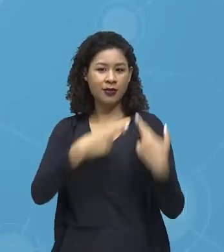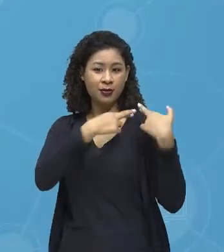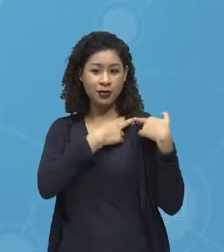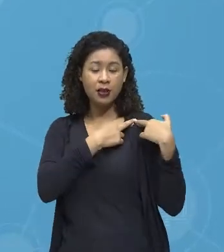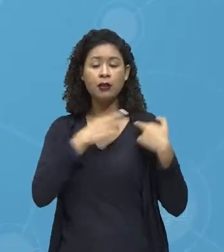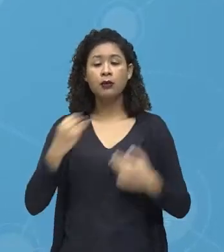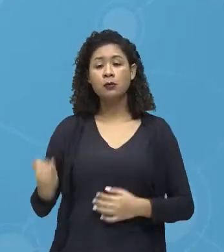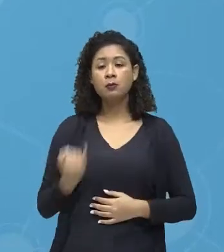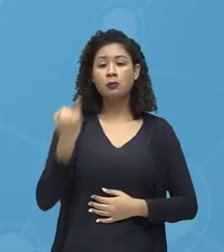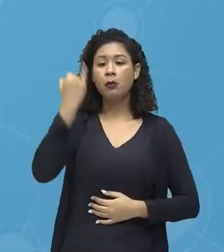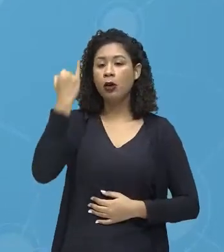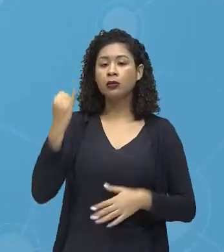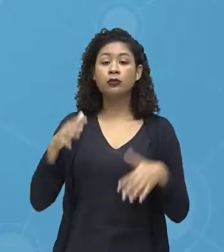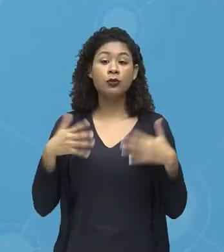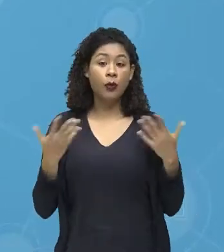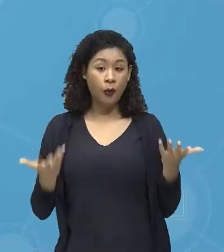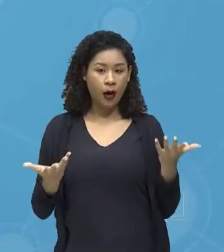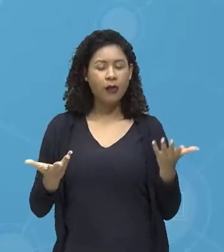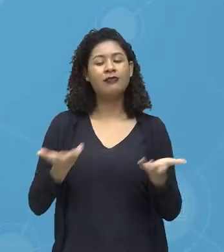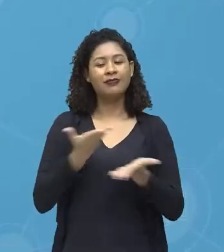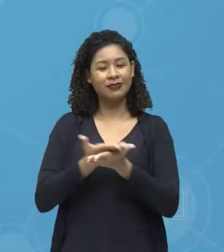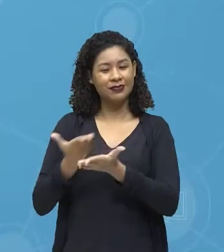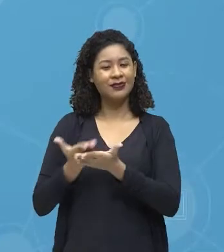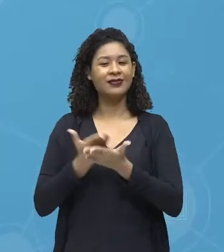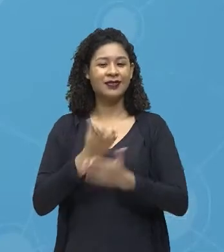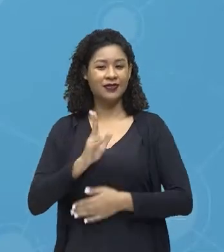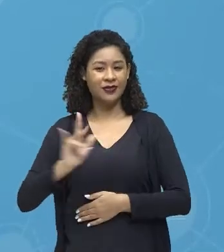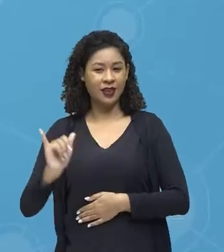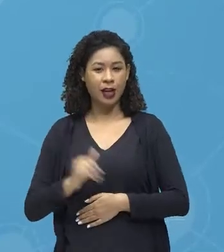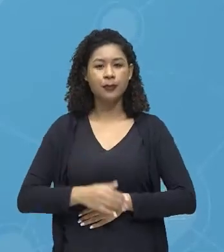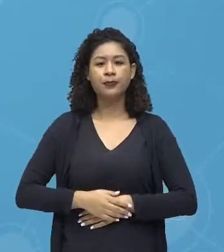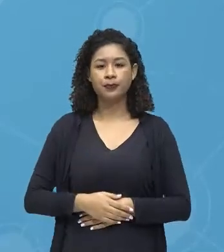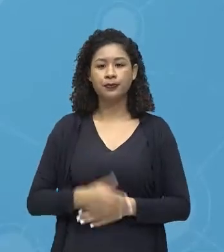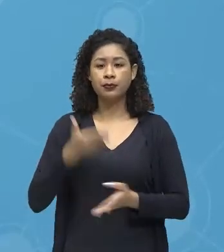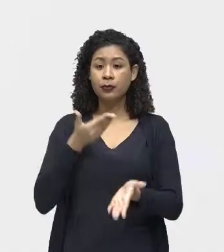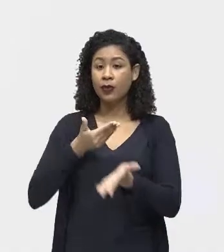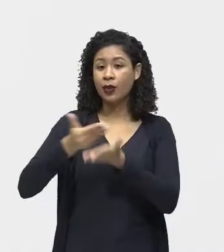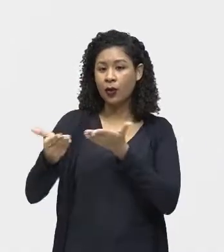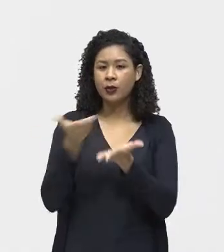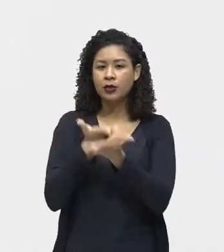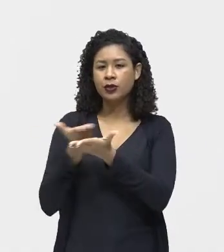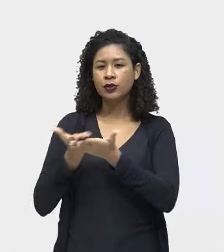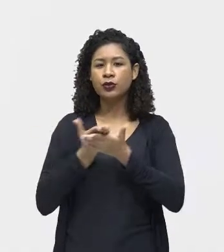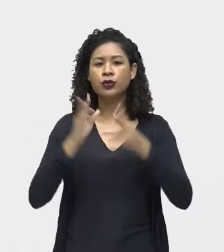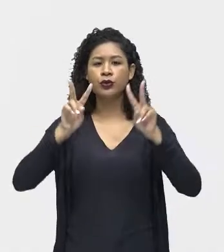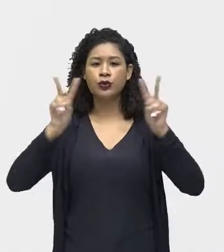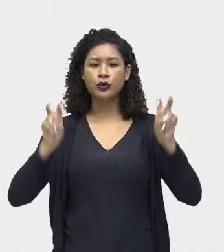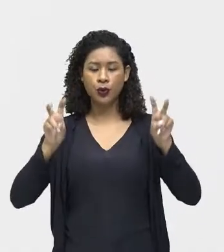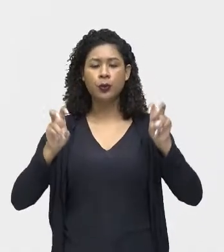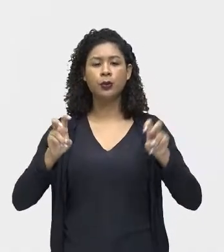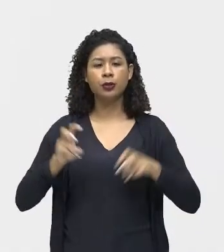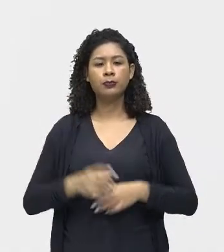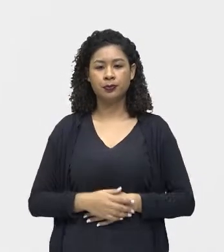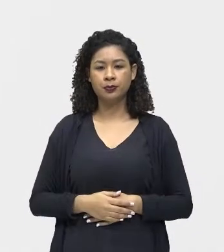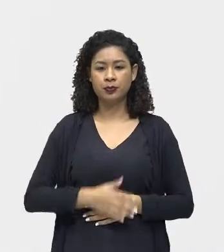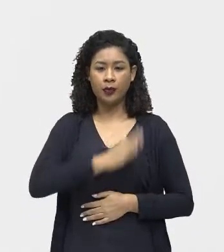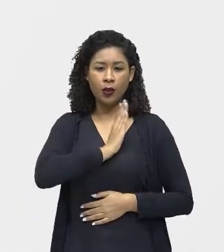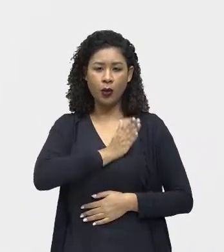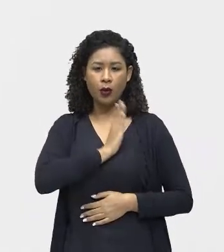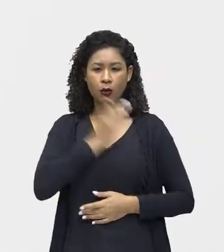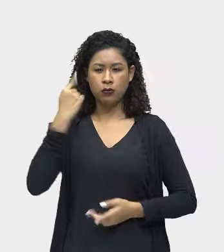né? Então vamos iniciar aí observando que o sistema cardiovascular, ele é aí o responsável por